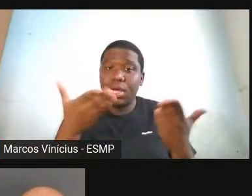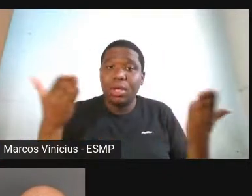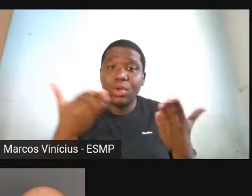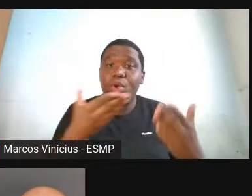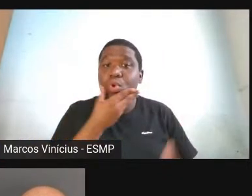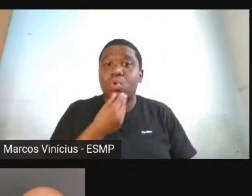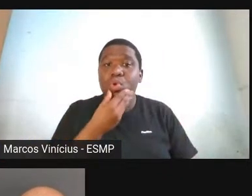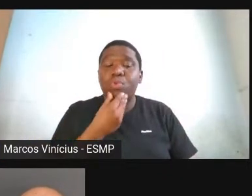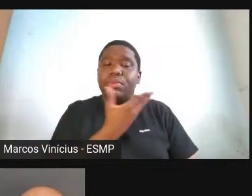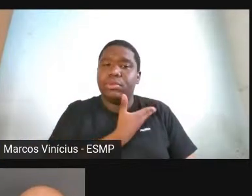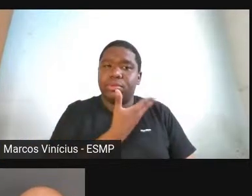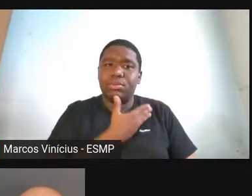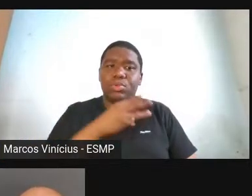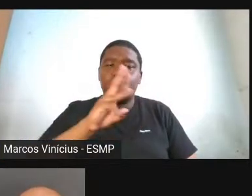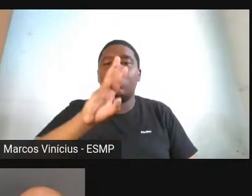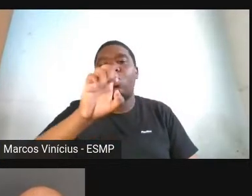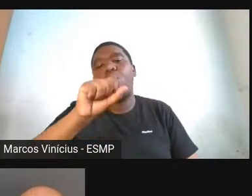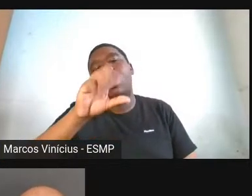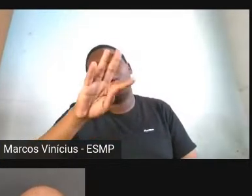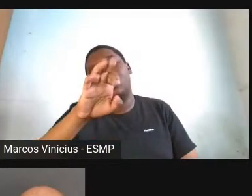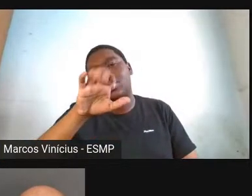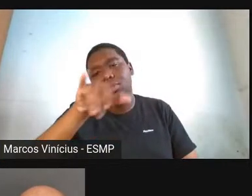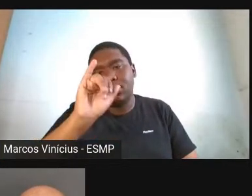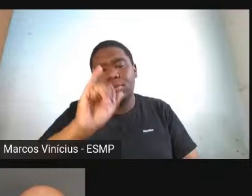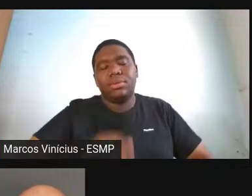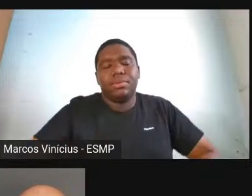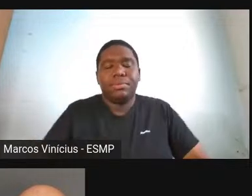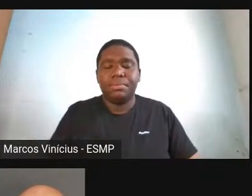nosso querido colega, doutor Wester Conde.